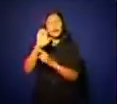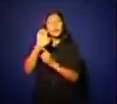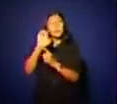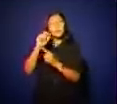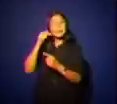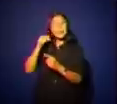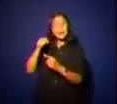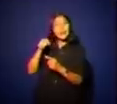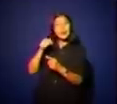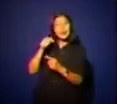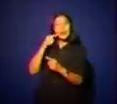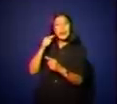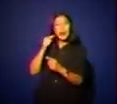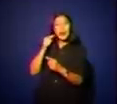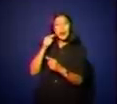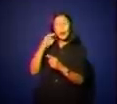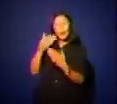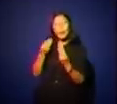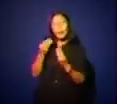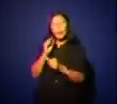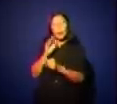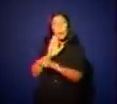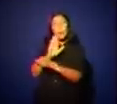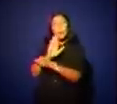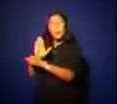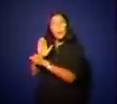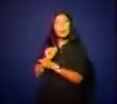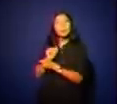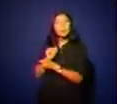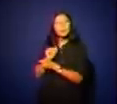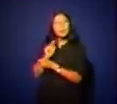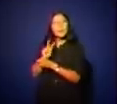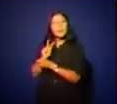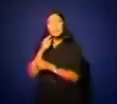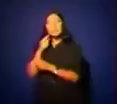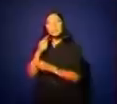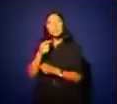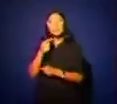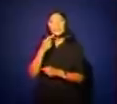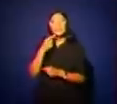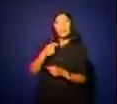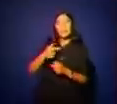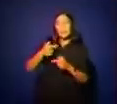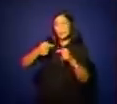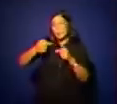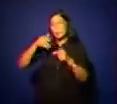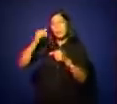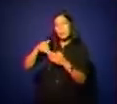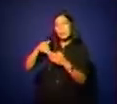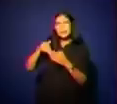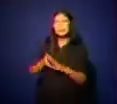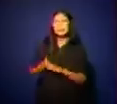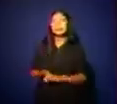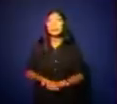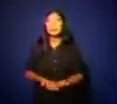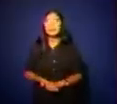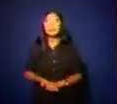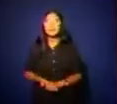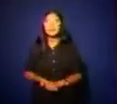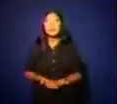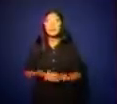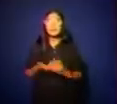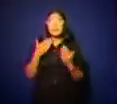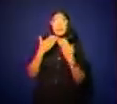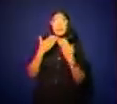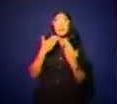ele serve como auxiliar em vários tipos de política inclusive prestando opiniões técnicas vamos falar um pouco do